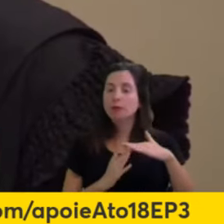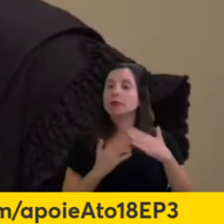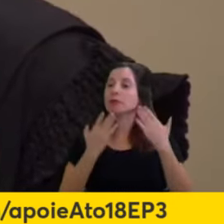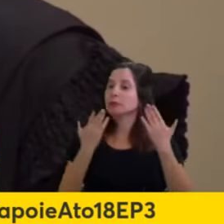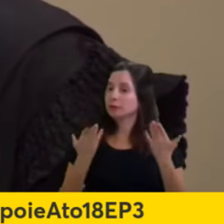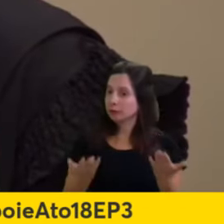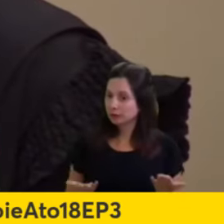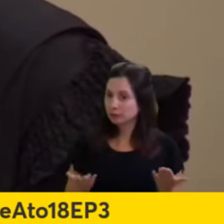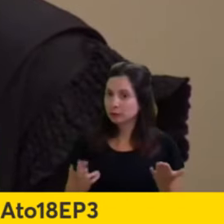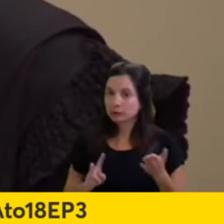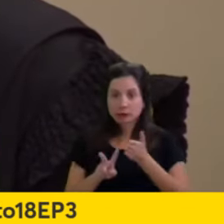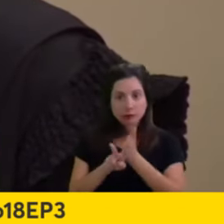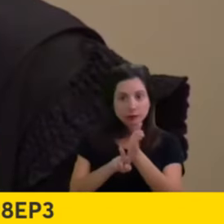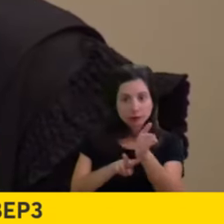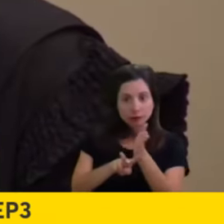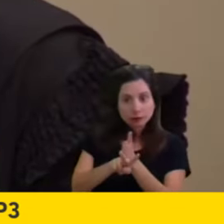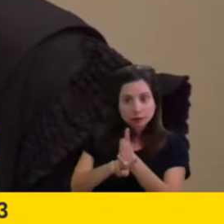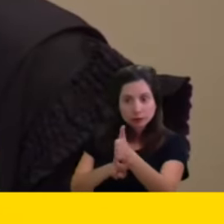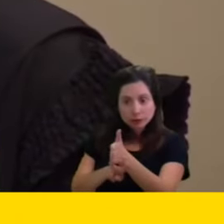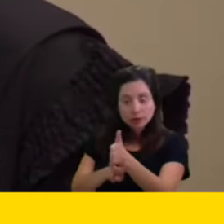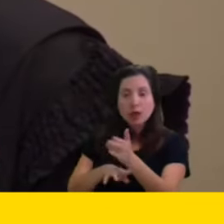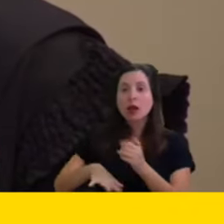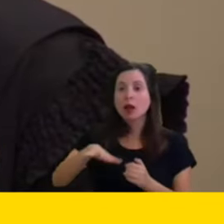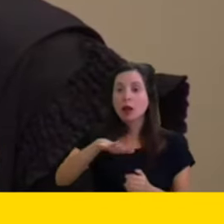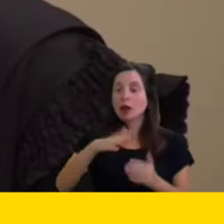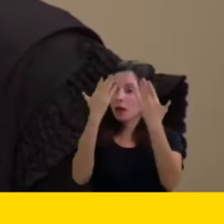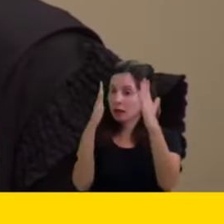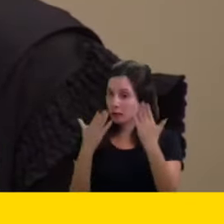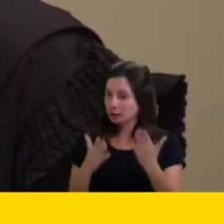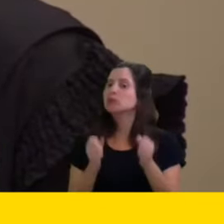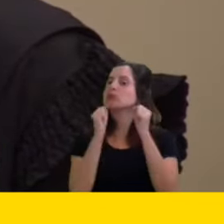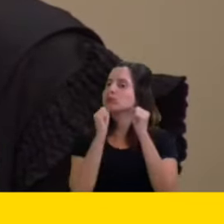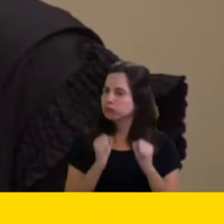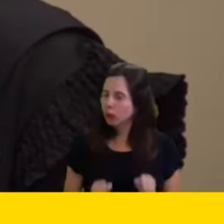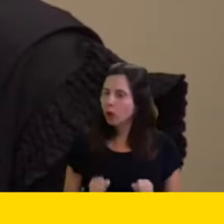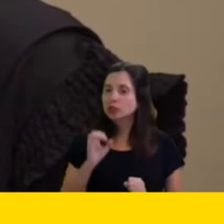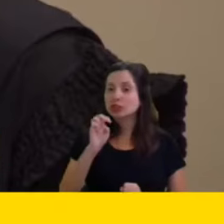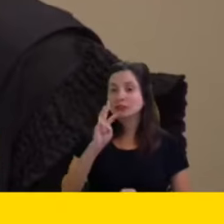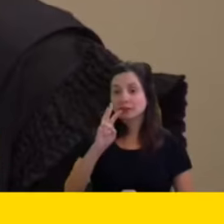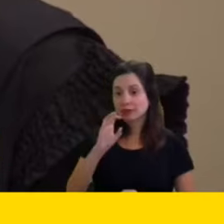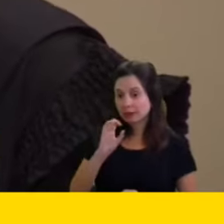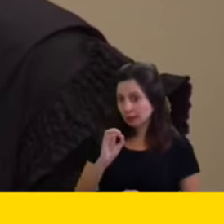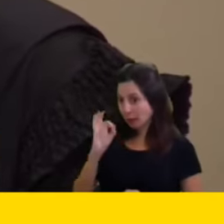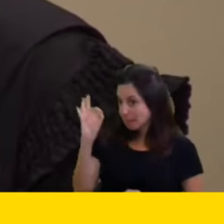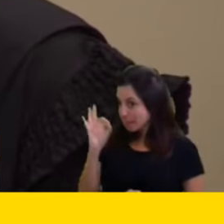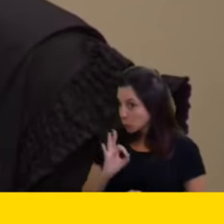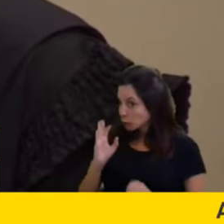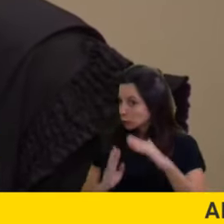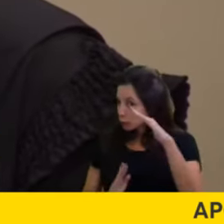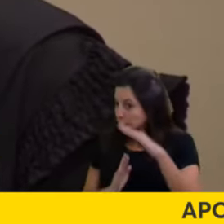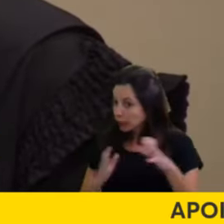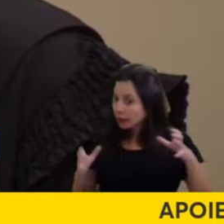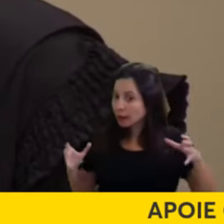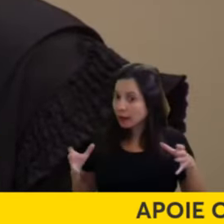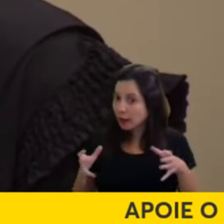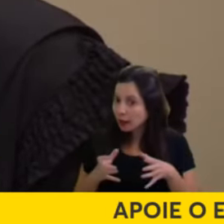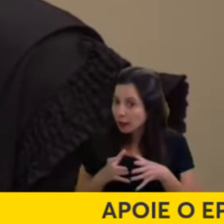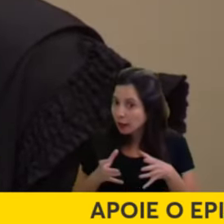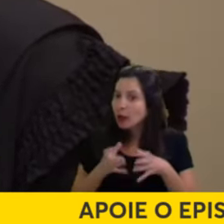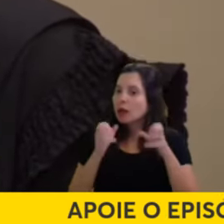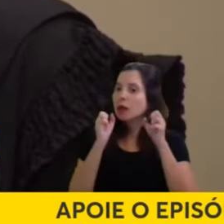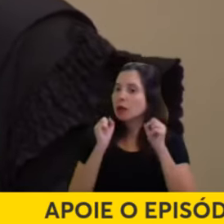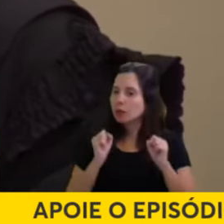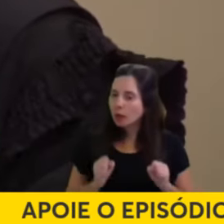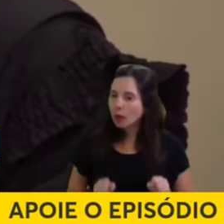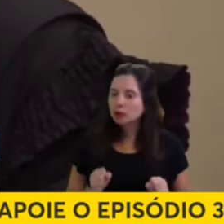dúbio diante do cenário analisado pode-se afirmar que os gastos de até 30% do teto em conjunto podem ser tomados como razoáveis para uma